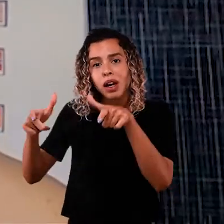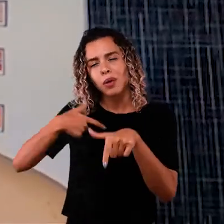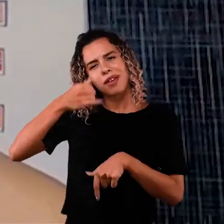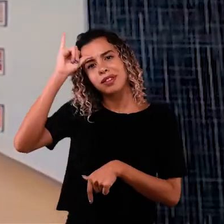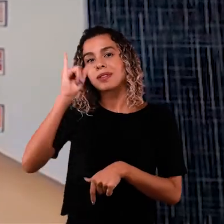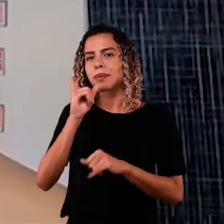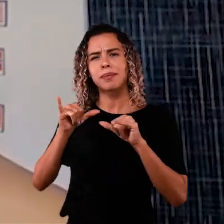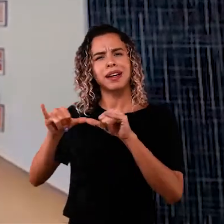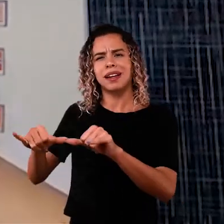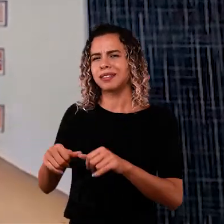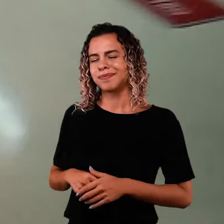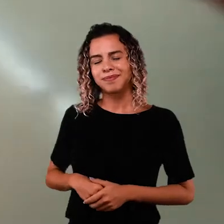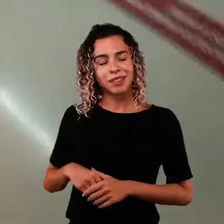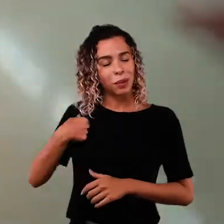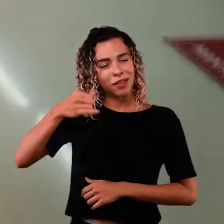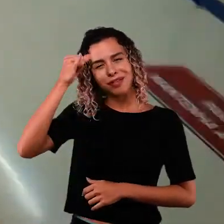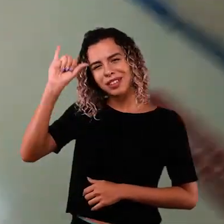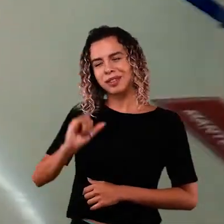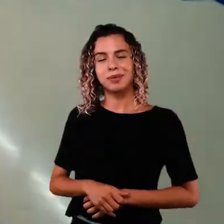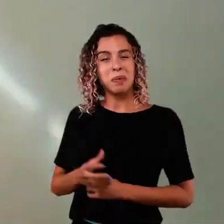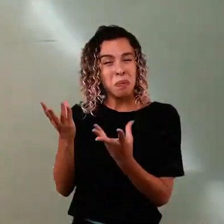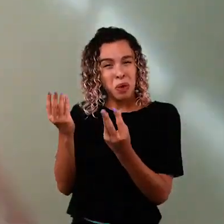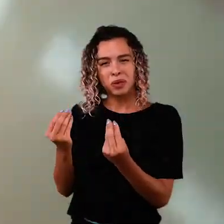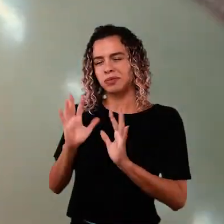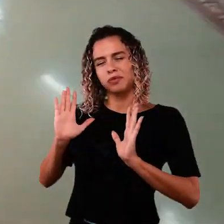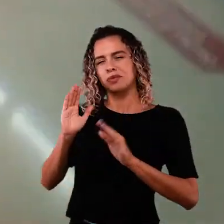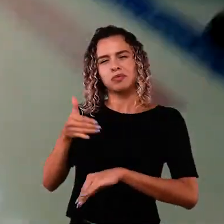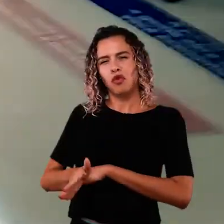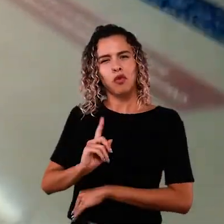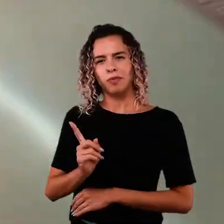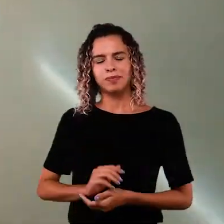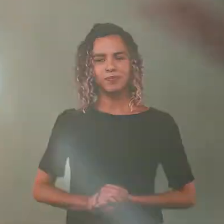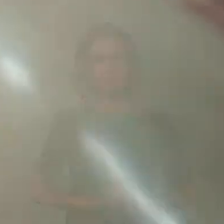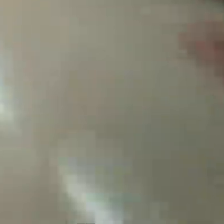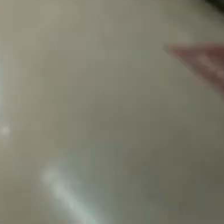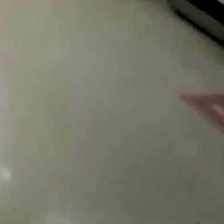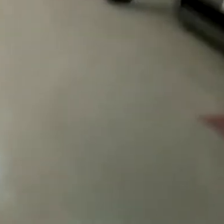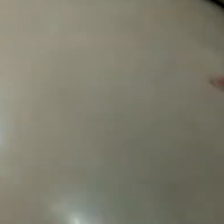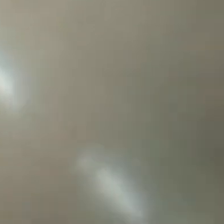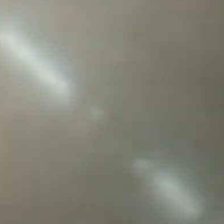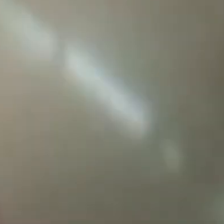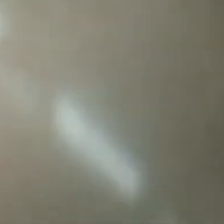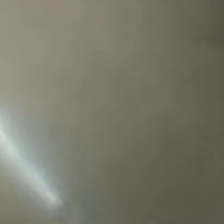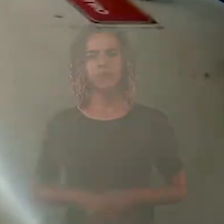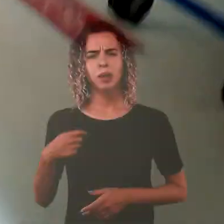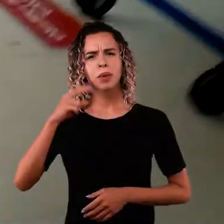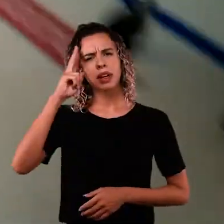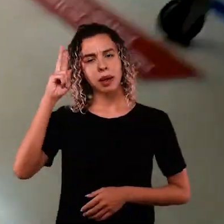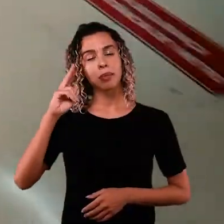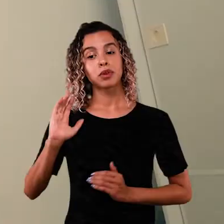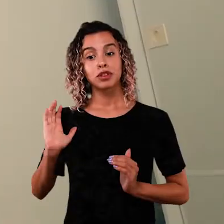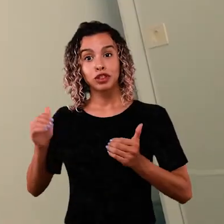evito totalmente, supermercado, sabe? Supermercados grandes eu não vou. Corredor de supermercado. Poliana. Eu lembro